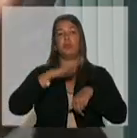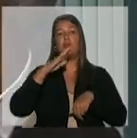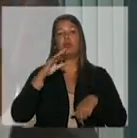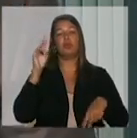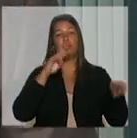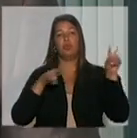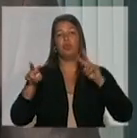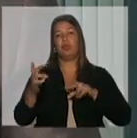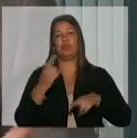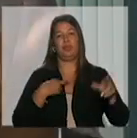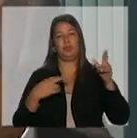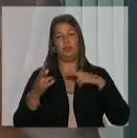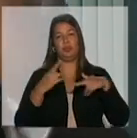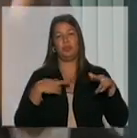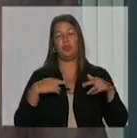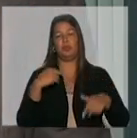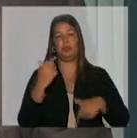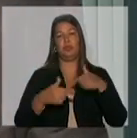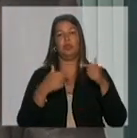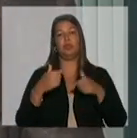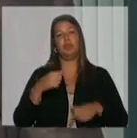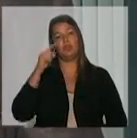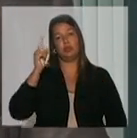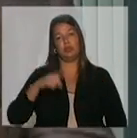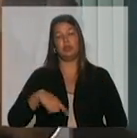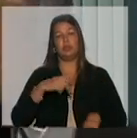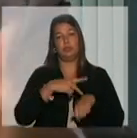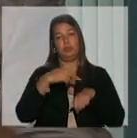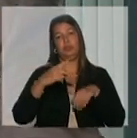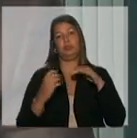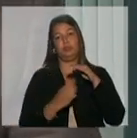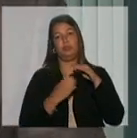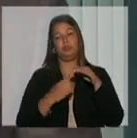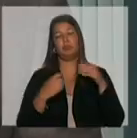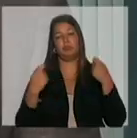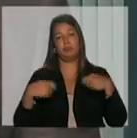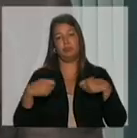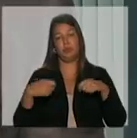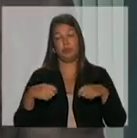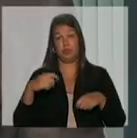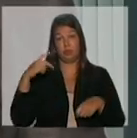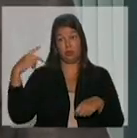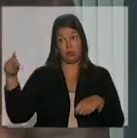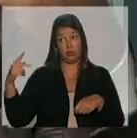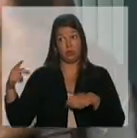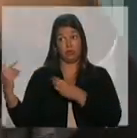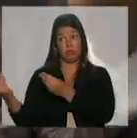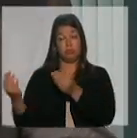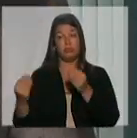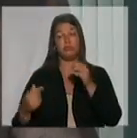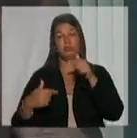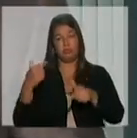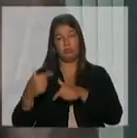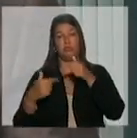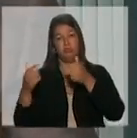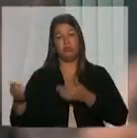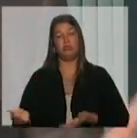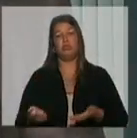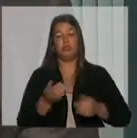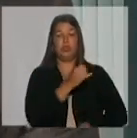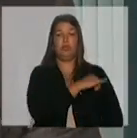números é muito maior quando a gente vê o resultado desse trabalho, que é os serviços que a Petrobras precisa prestar, que as prestadoras